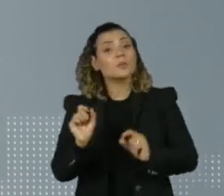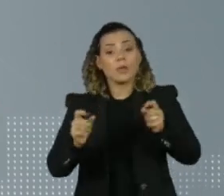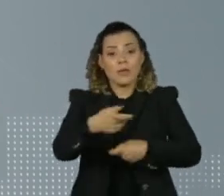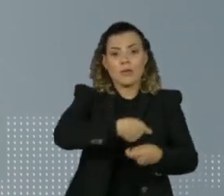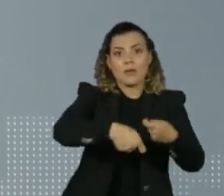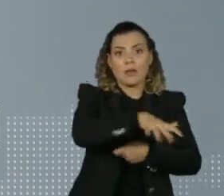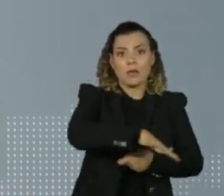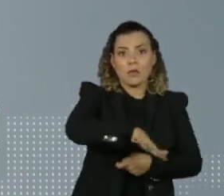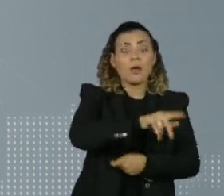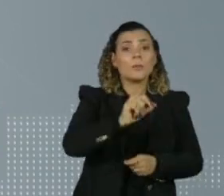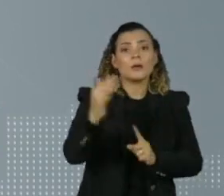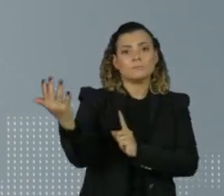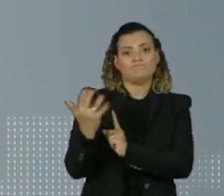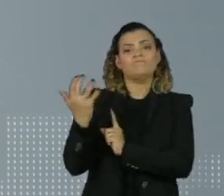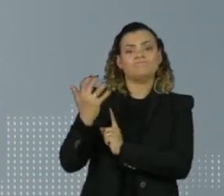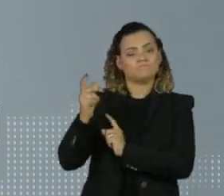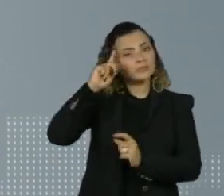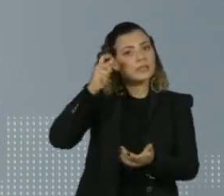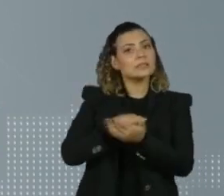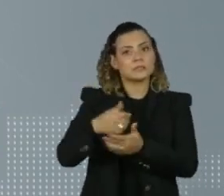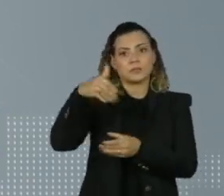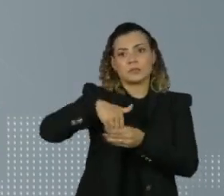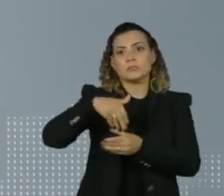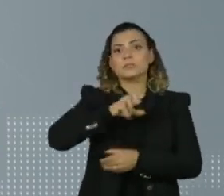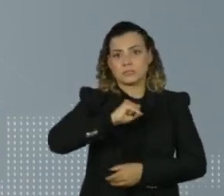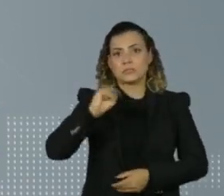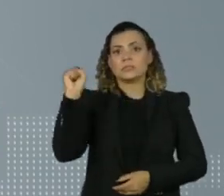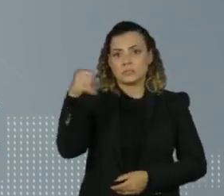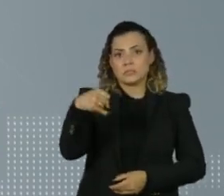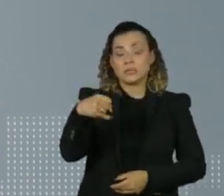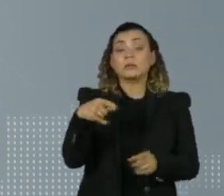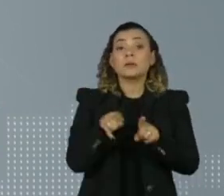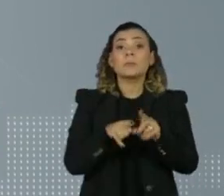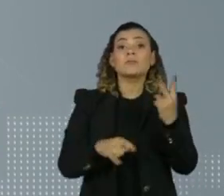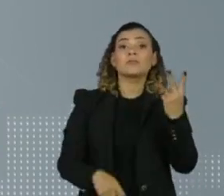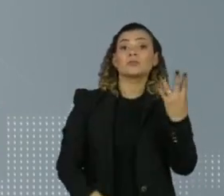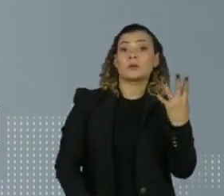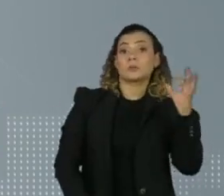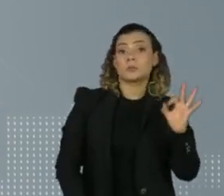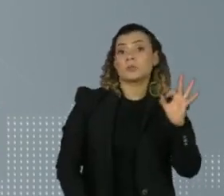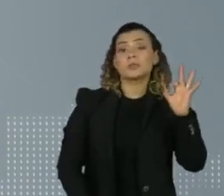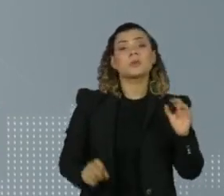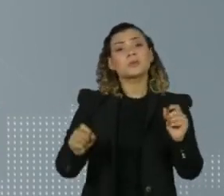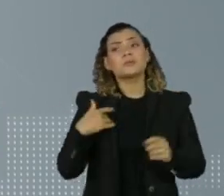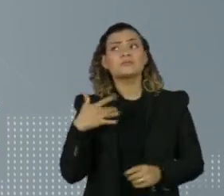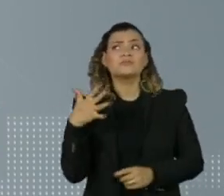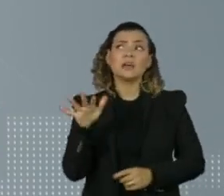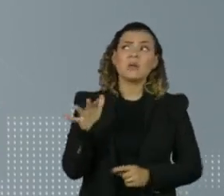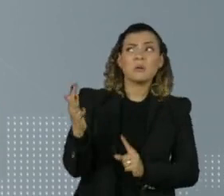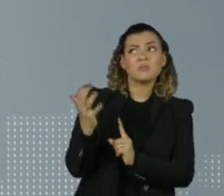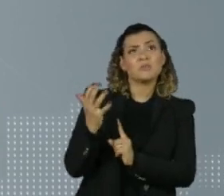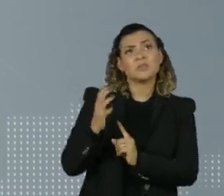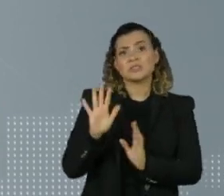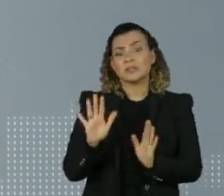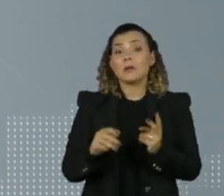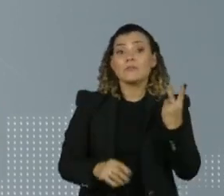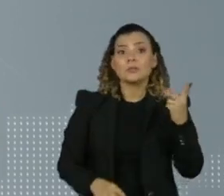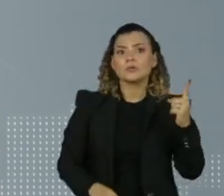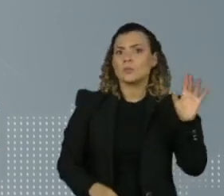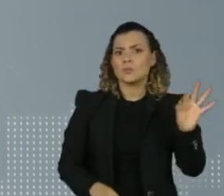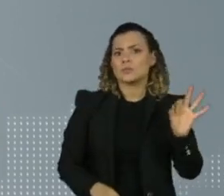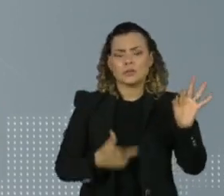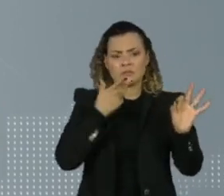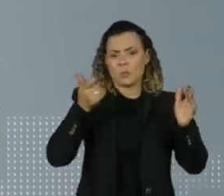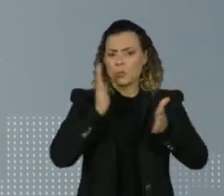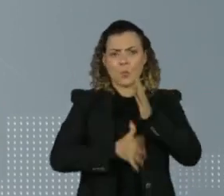situação econômica tem muita influência na decisão de voto já outros 24 por cento acham que tem um pouco de influência e 21 por